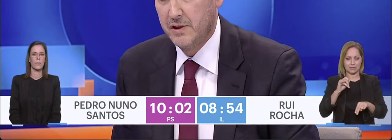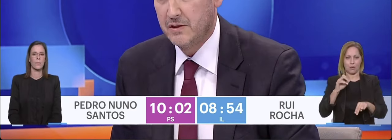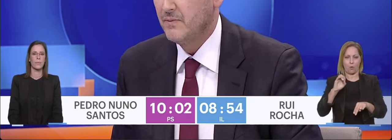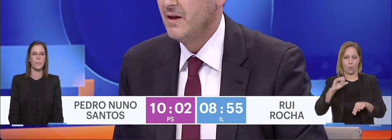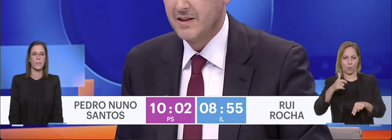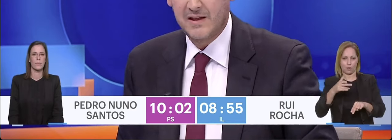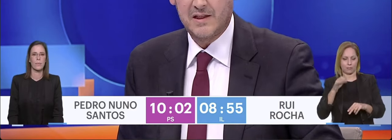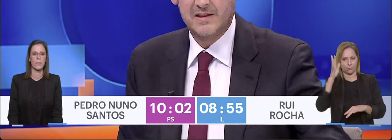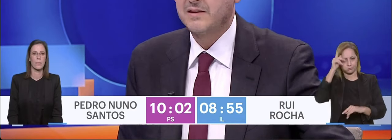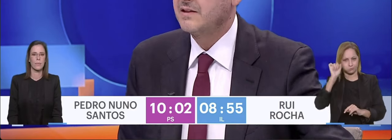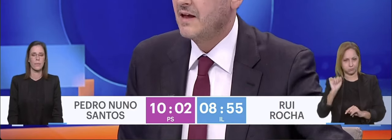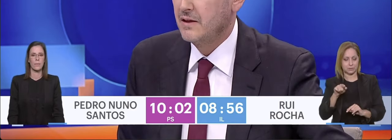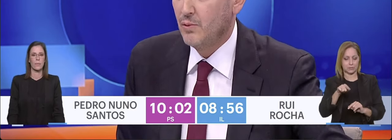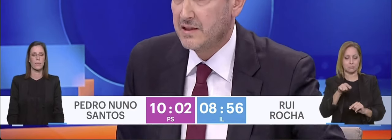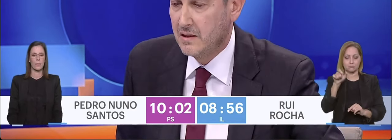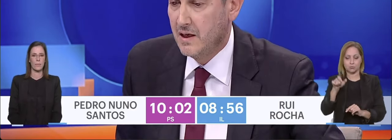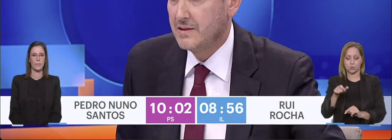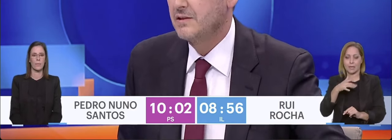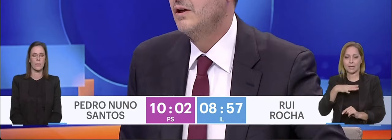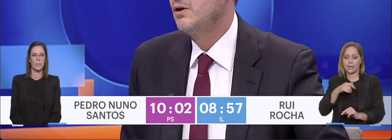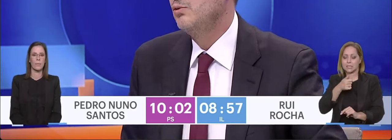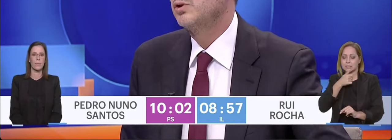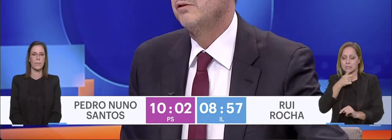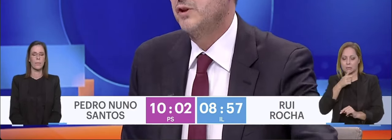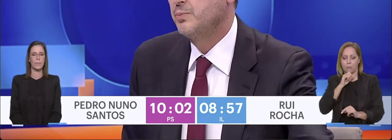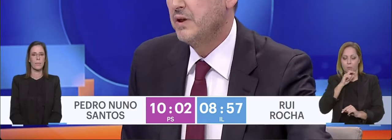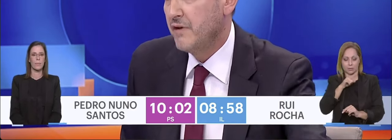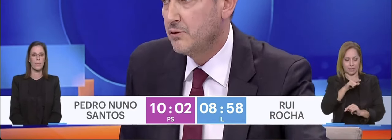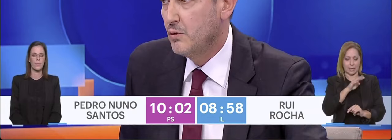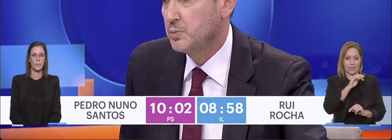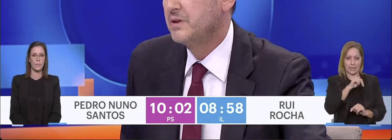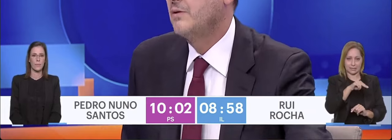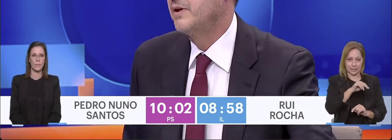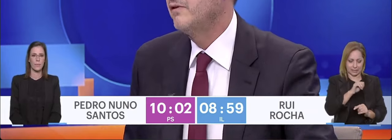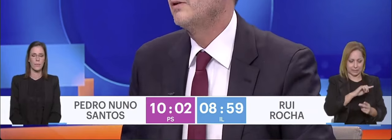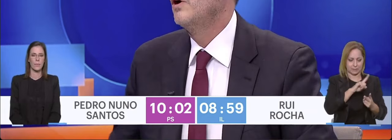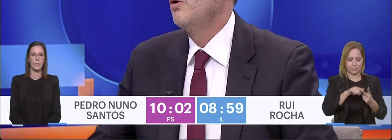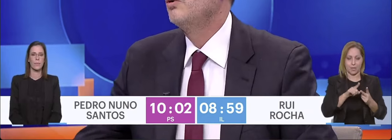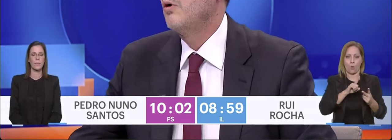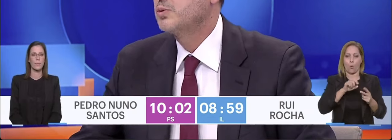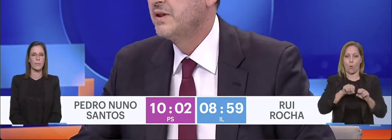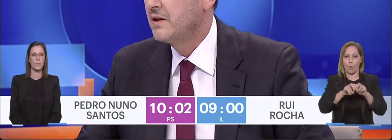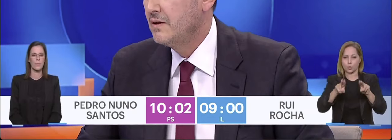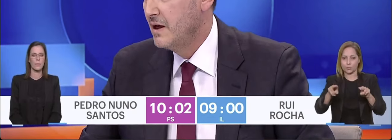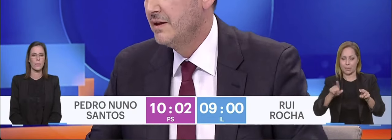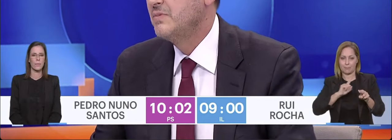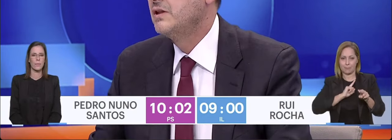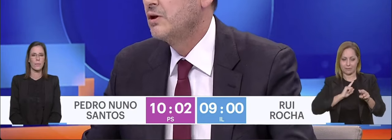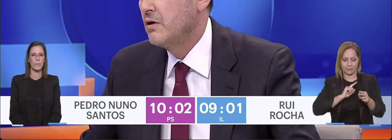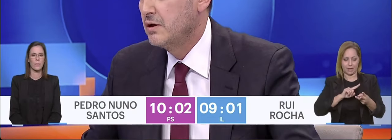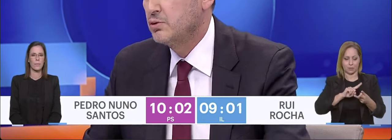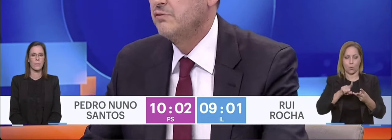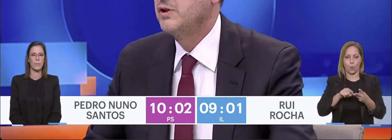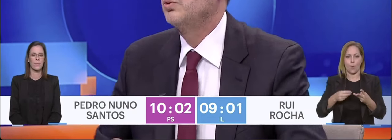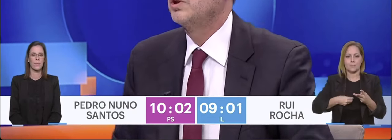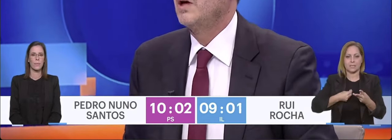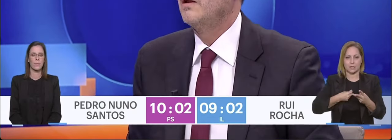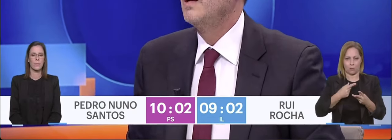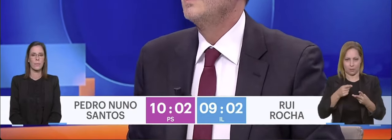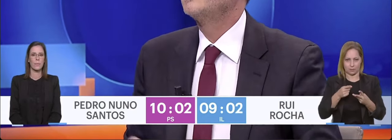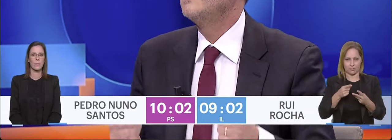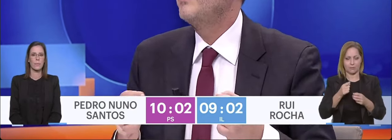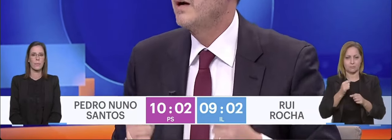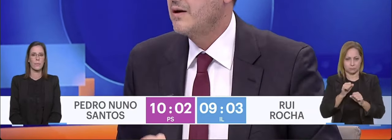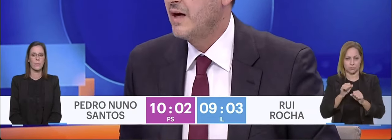deve poder escolher se quer ser tratada no SNS num serviço privado num hospital privado ou num hospital da misericórdia do serviço